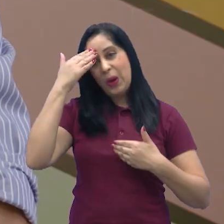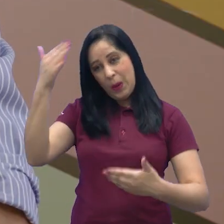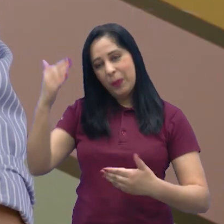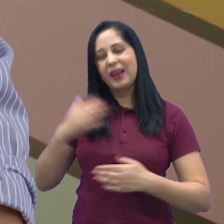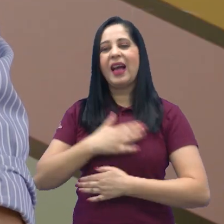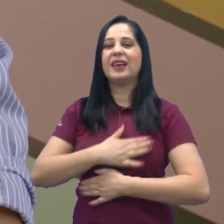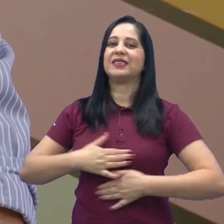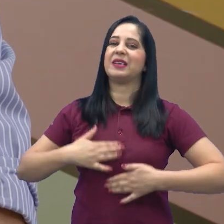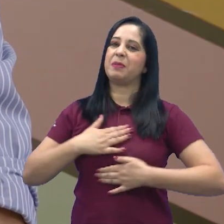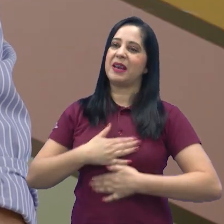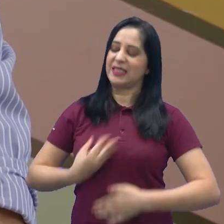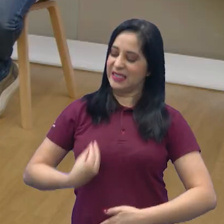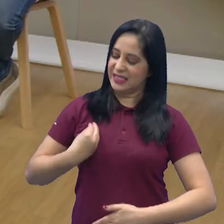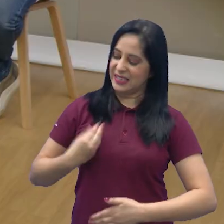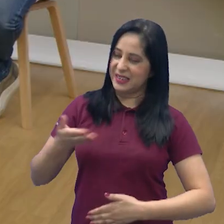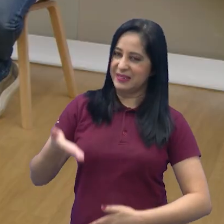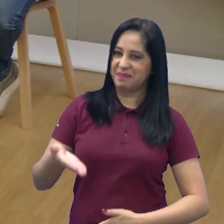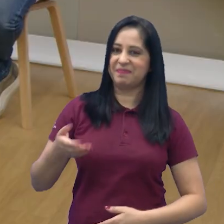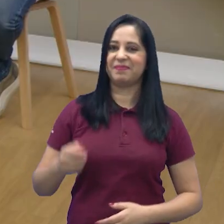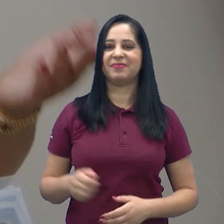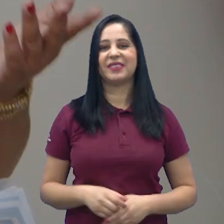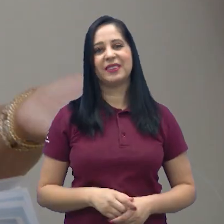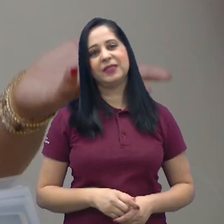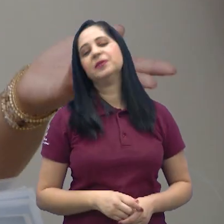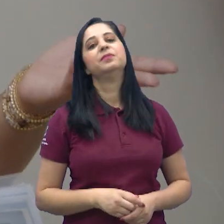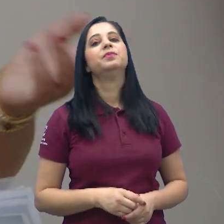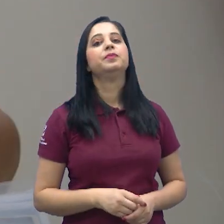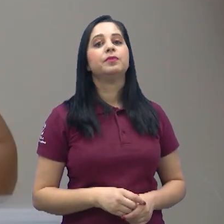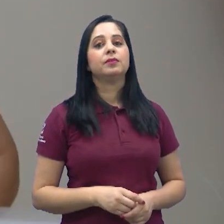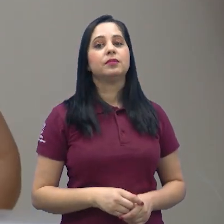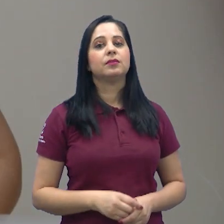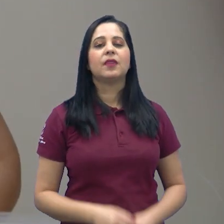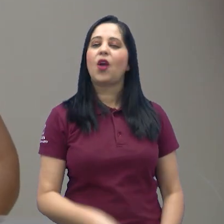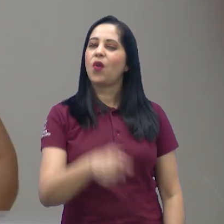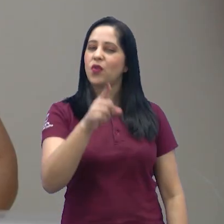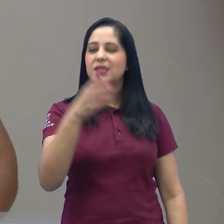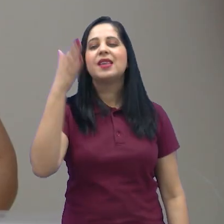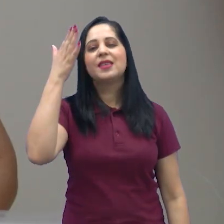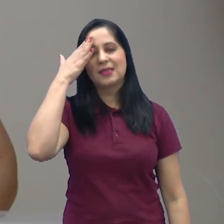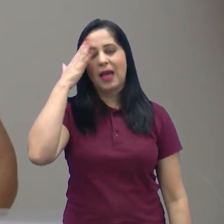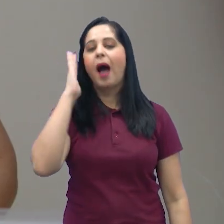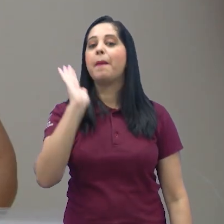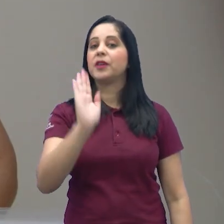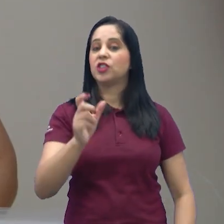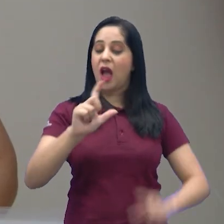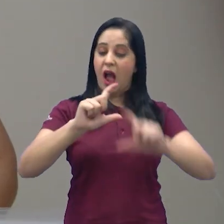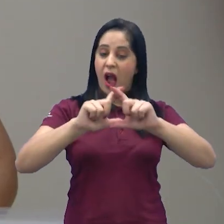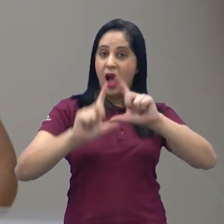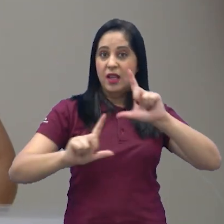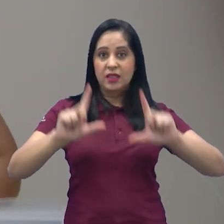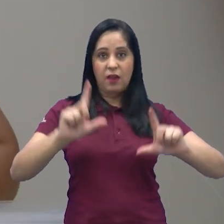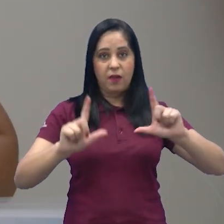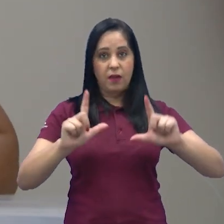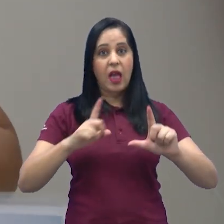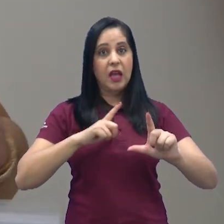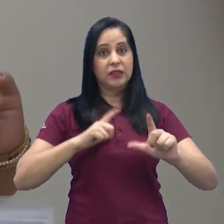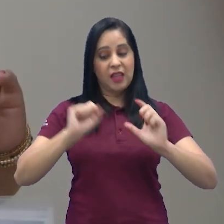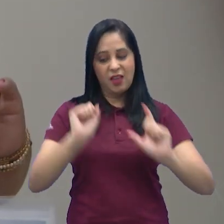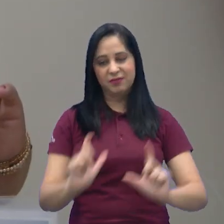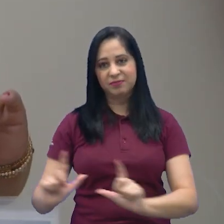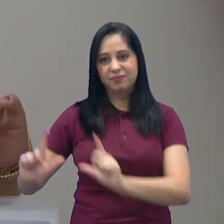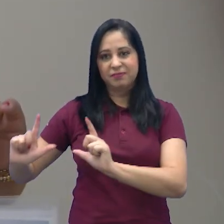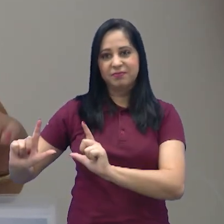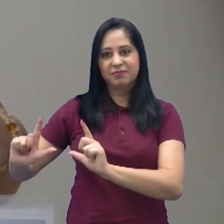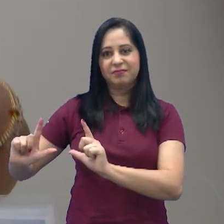estar aqui com vocês. Nós que agradecemos. E como você já sabe, a TV Câmara conta com a tradução em Libras em toda a